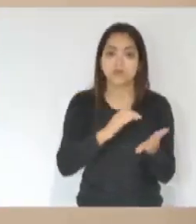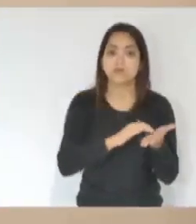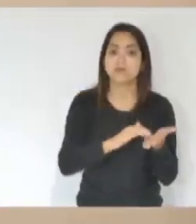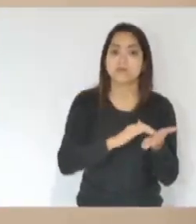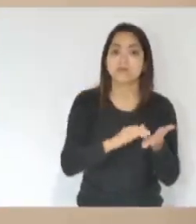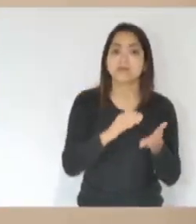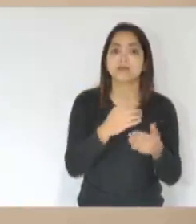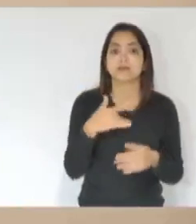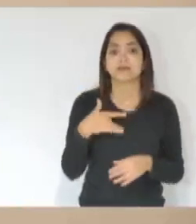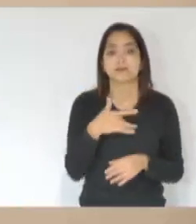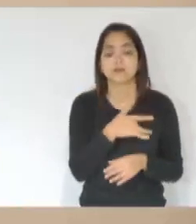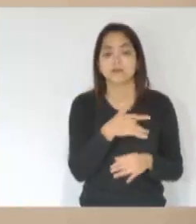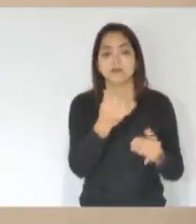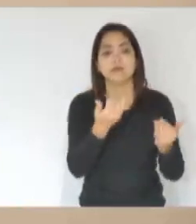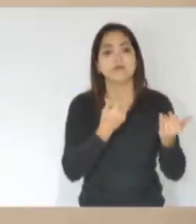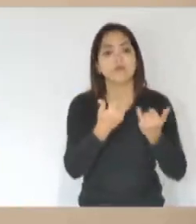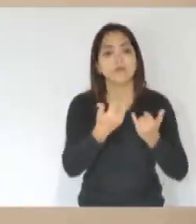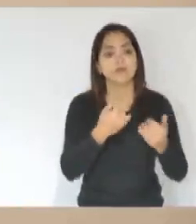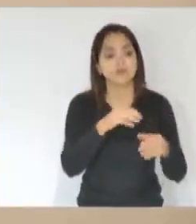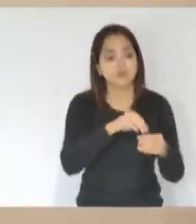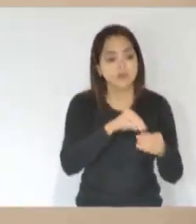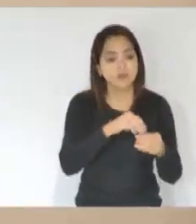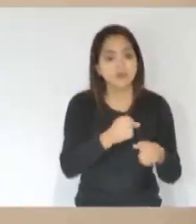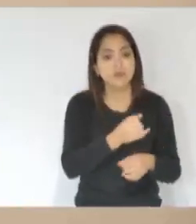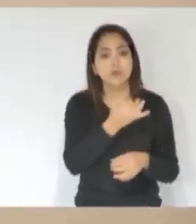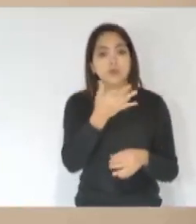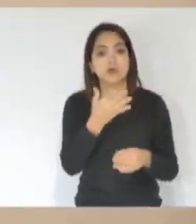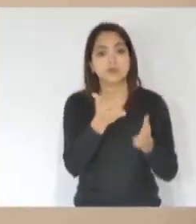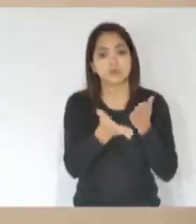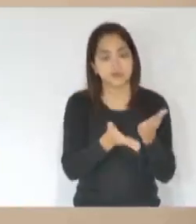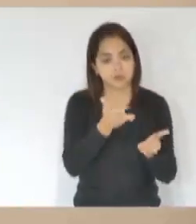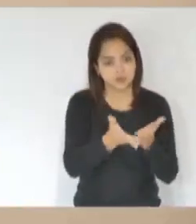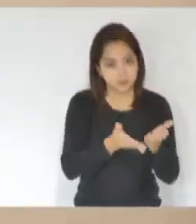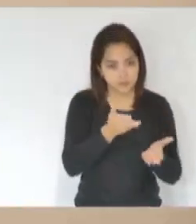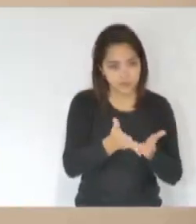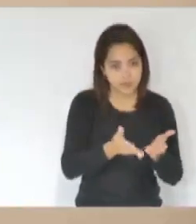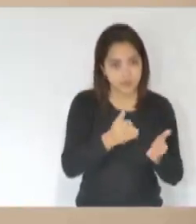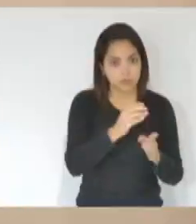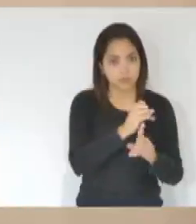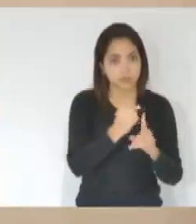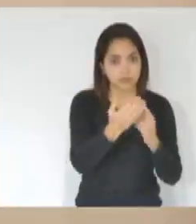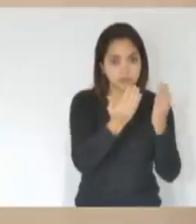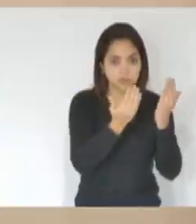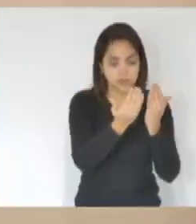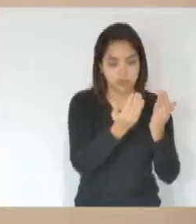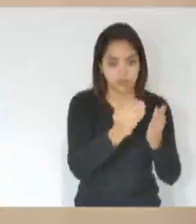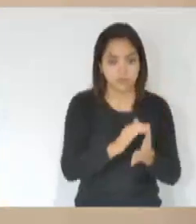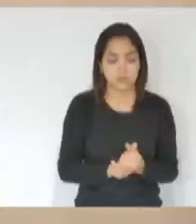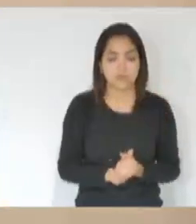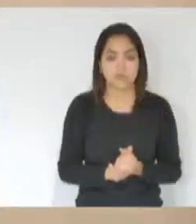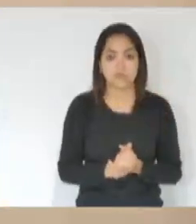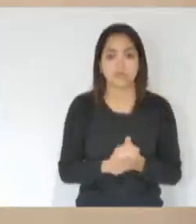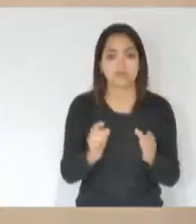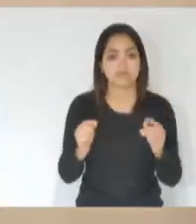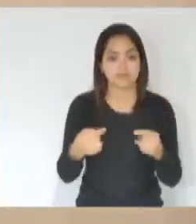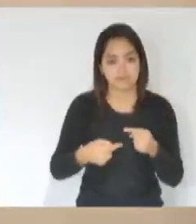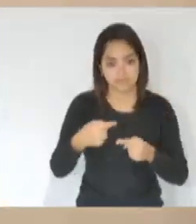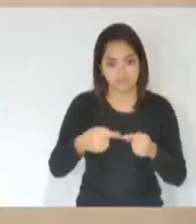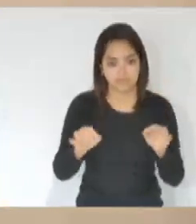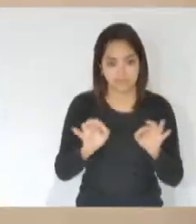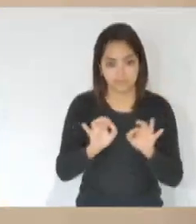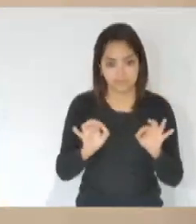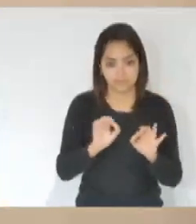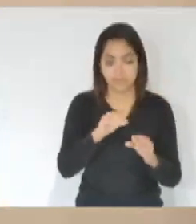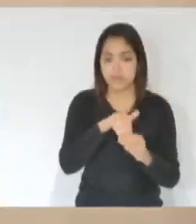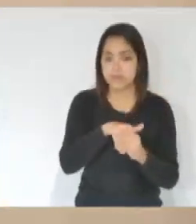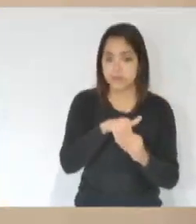Saúde informações acerca dos municípios que possuem centro de atendimento psicossocial. Em discussão. Não havendo quem queira discutir, em votação. Deputados